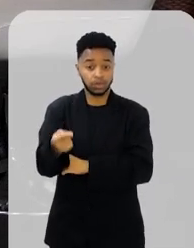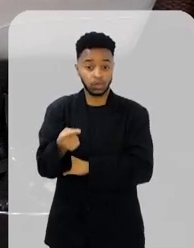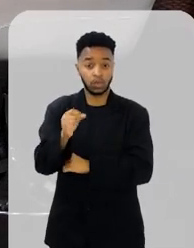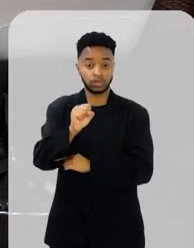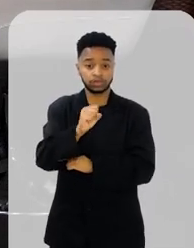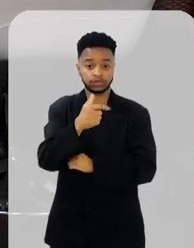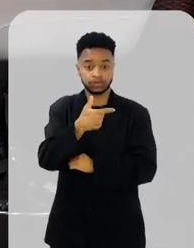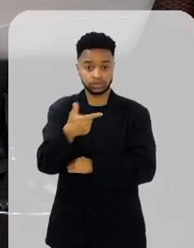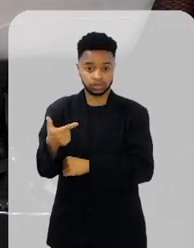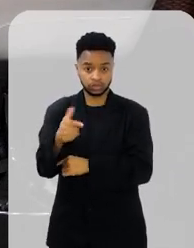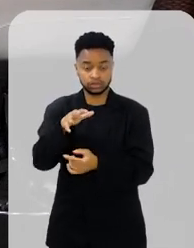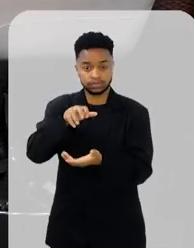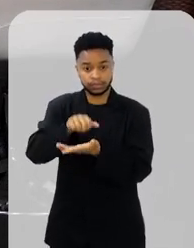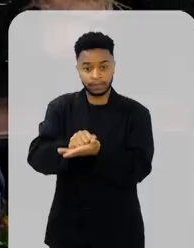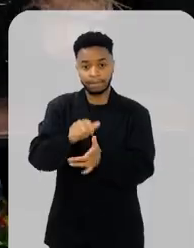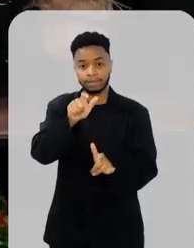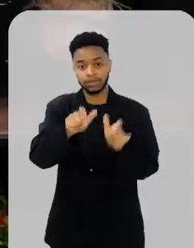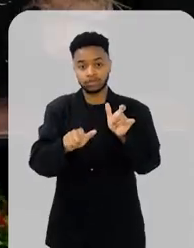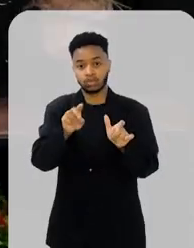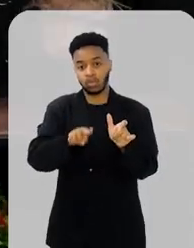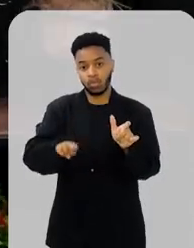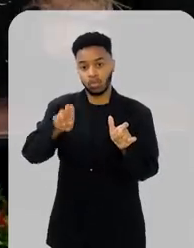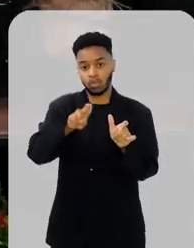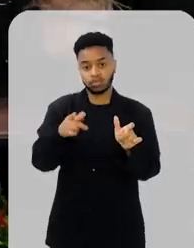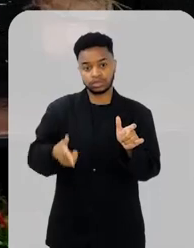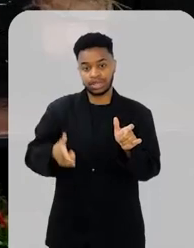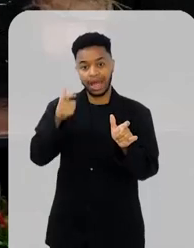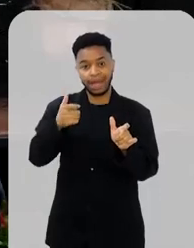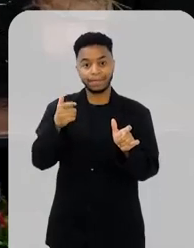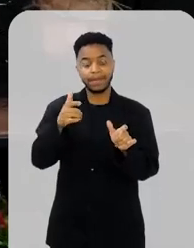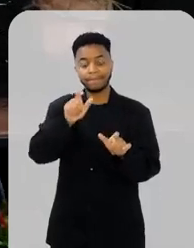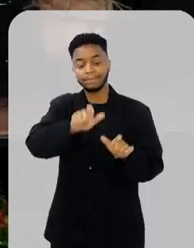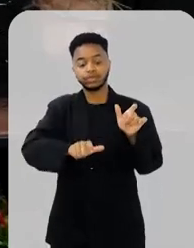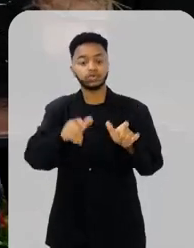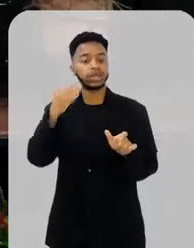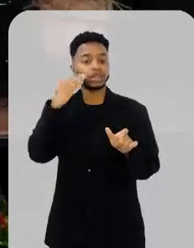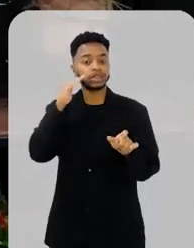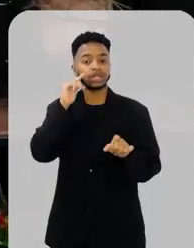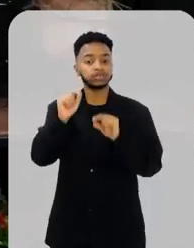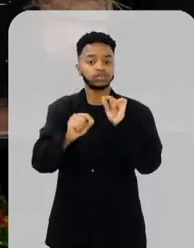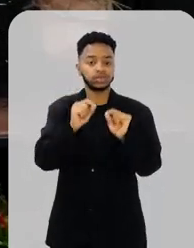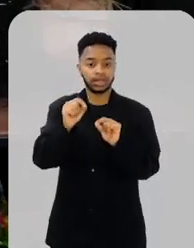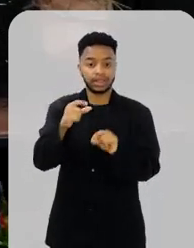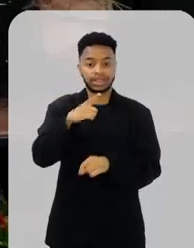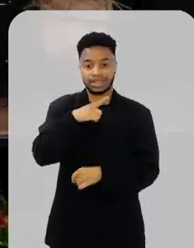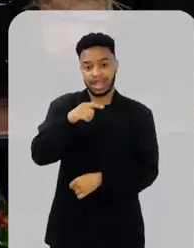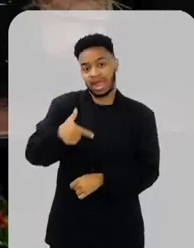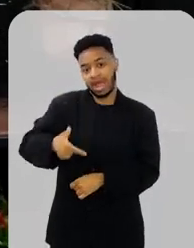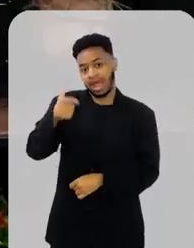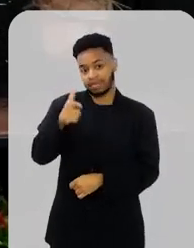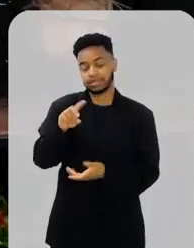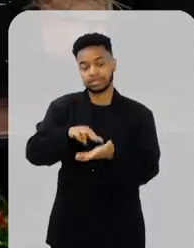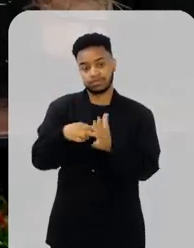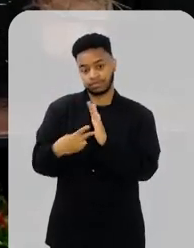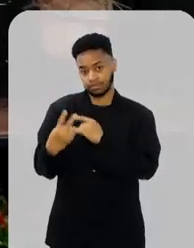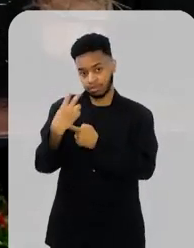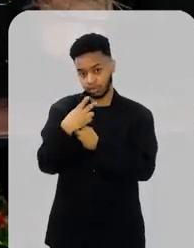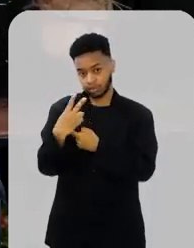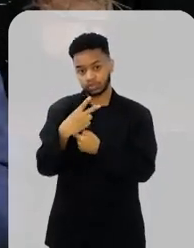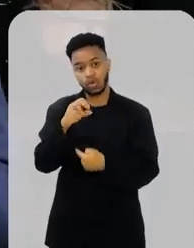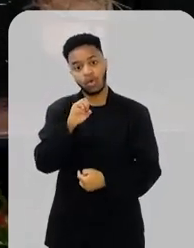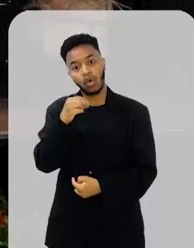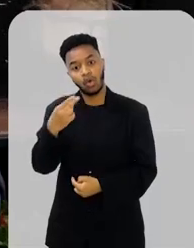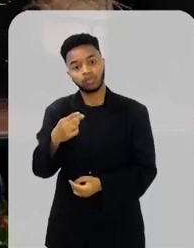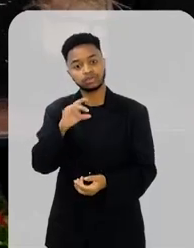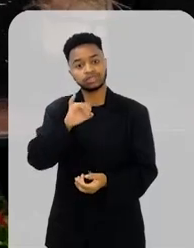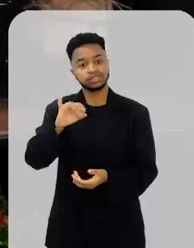20.822 cadastros hoje de armas, de pessoas que entendem que ter uma arma, né, é uma demanda de